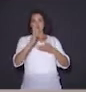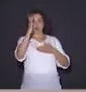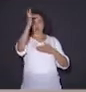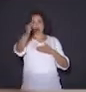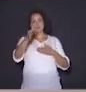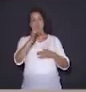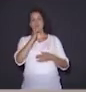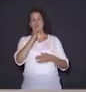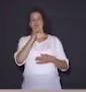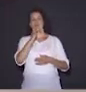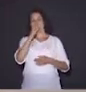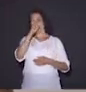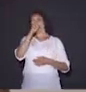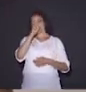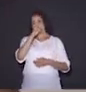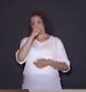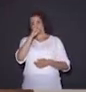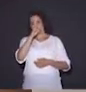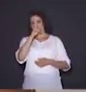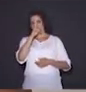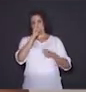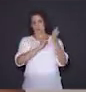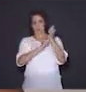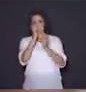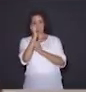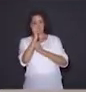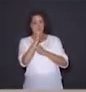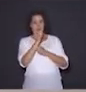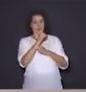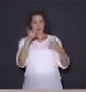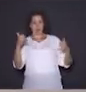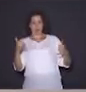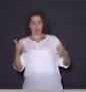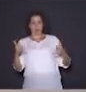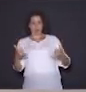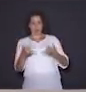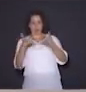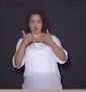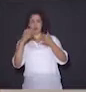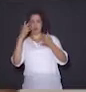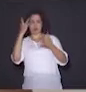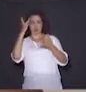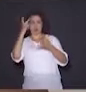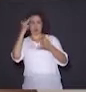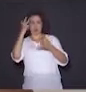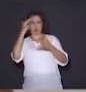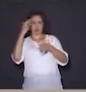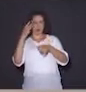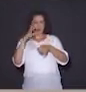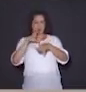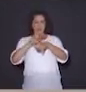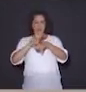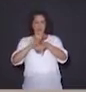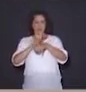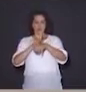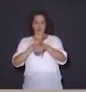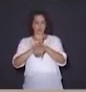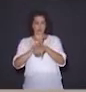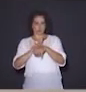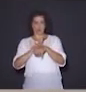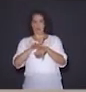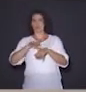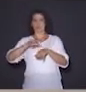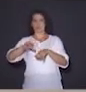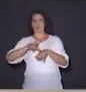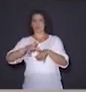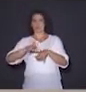hospital essa máquina não estará conectada na internet normal do wifi em que um paciente está esperando na sala de espera vai estar usando a mesma